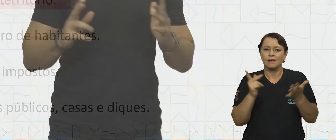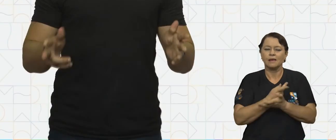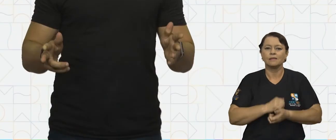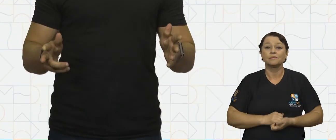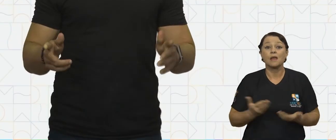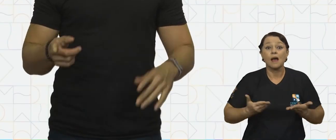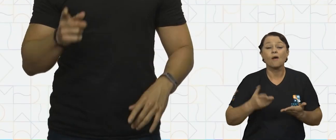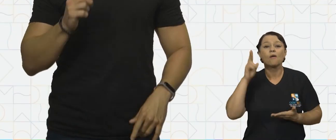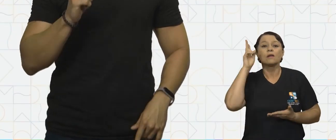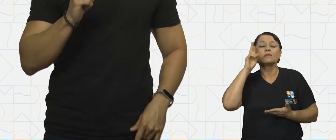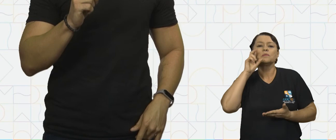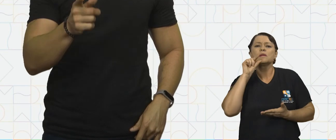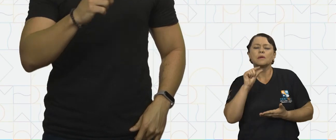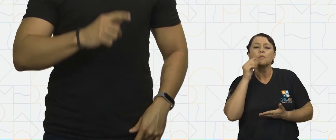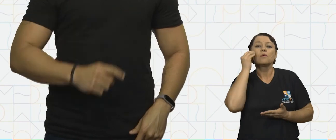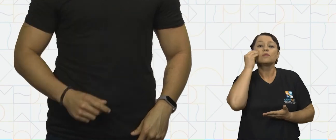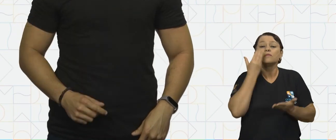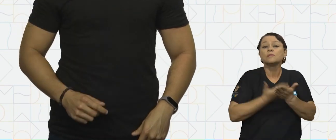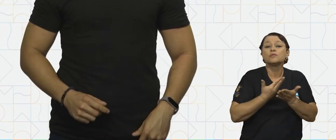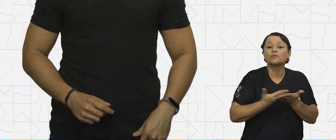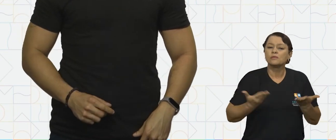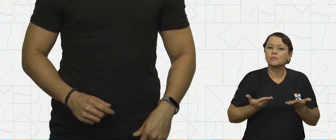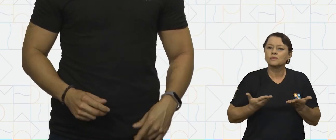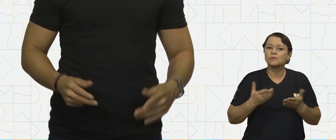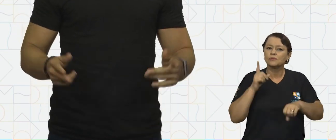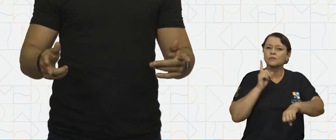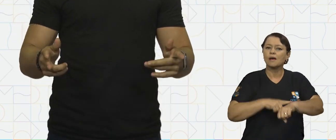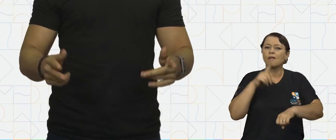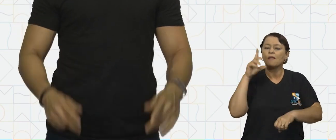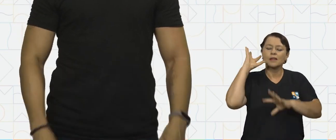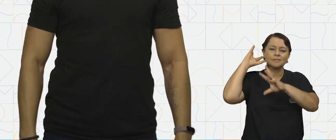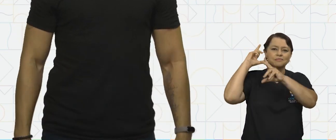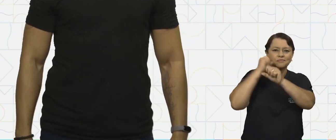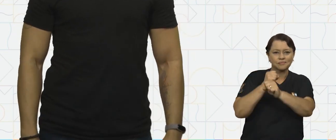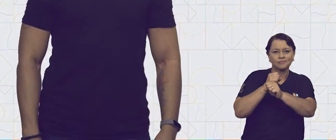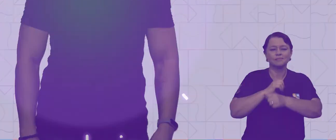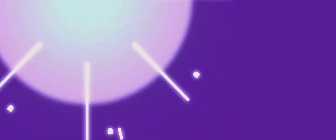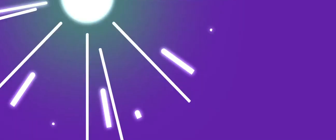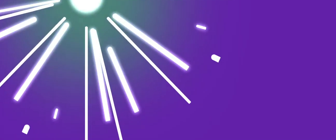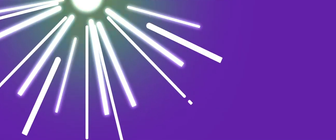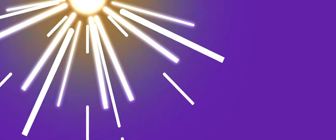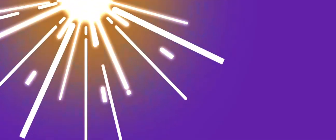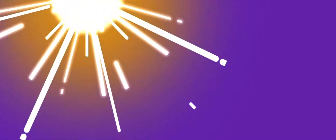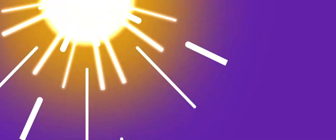errada. Agora, vamos lembrar um pouco do que vimos na aula de hoje. Chegou a hora da revisão.